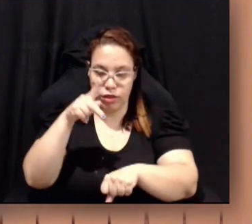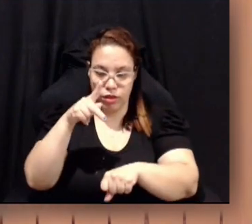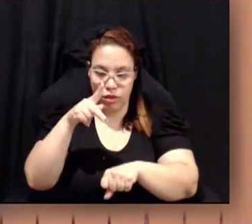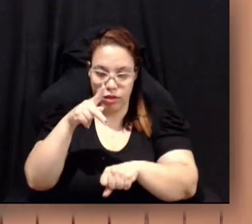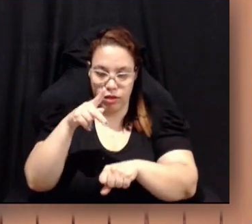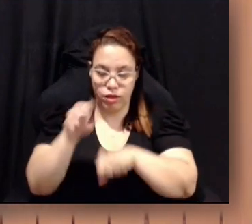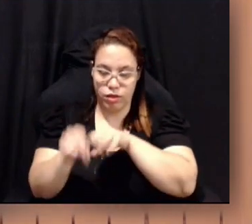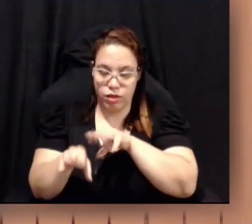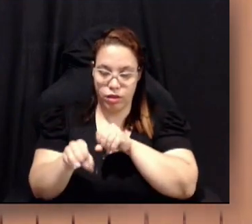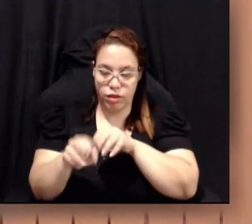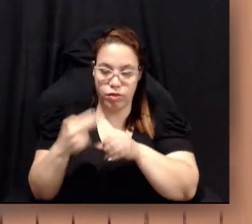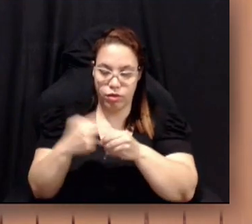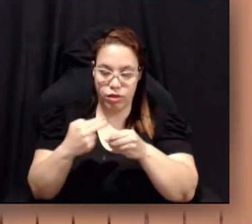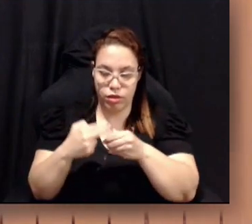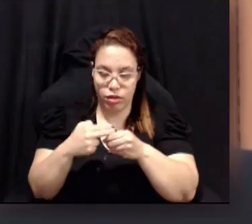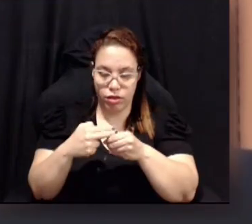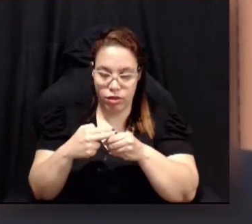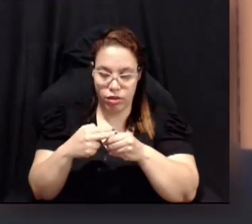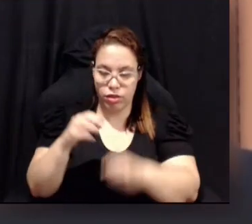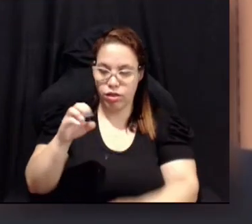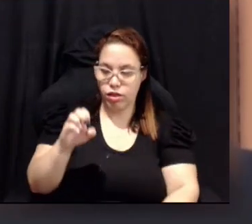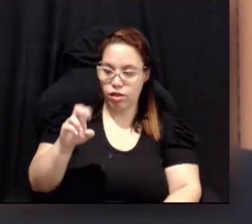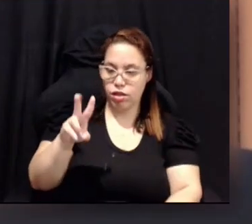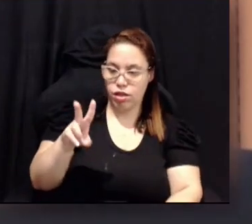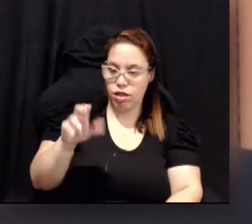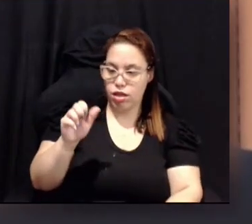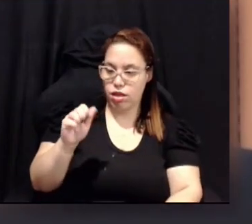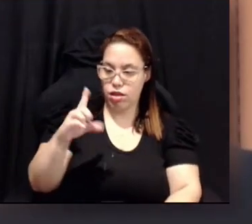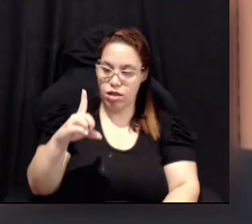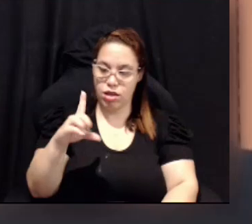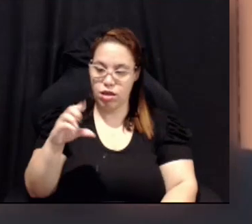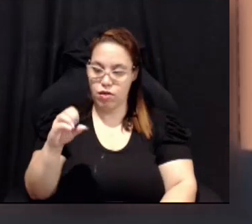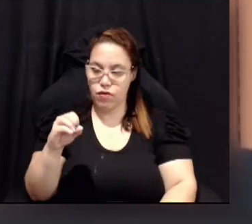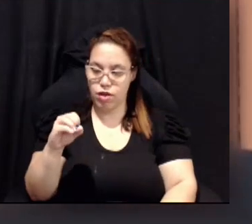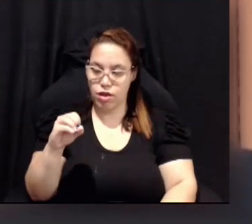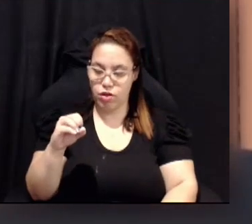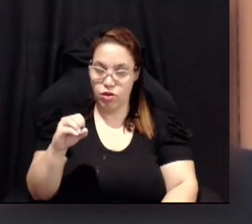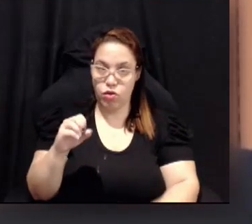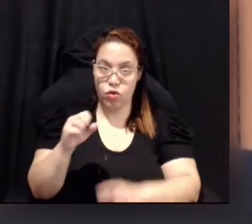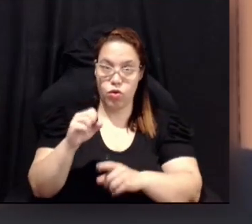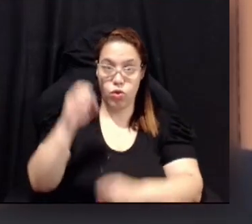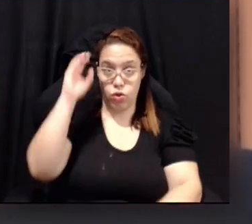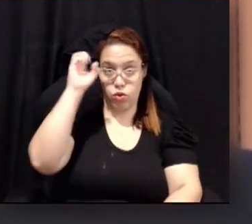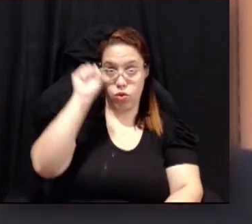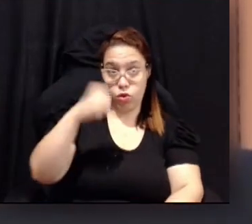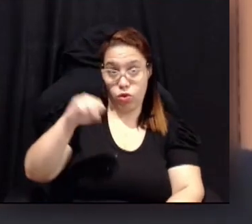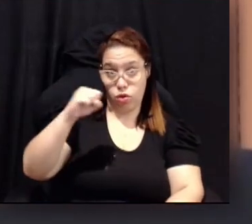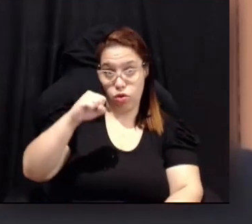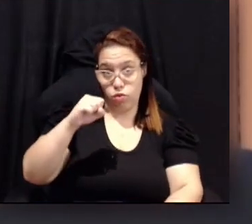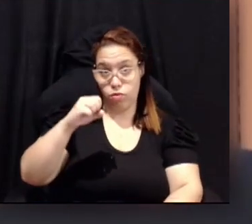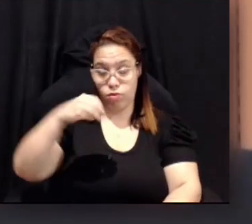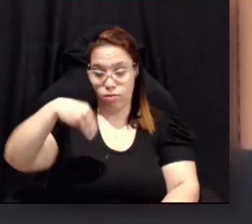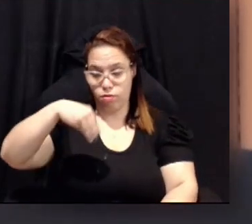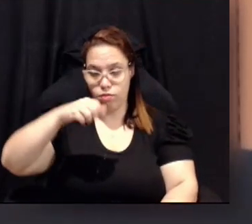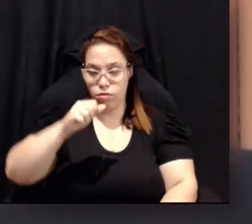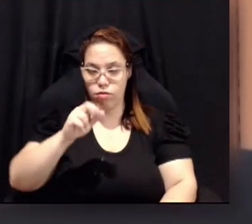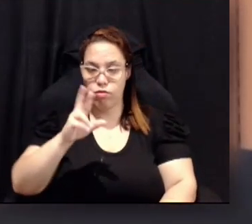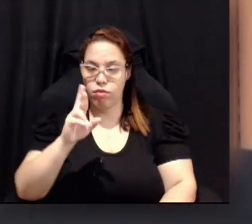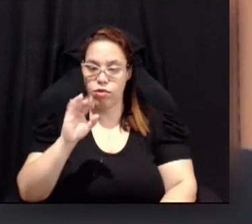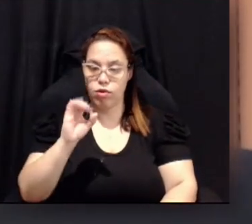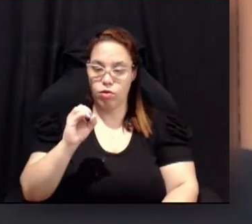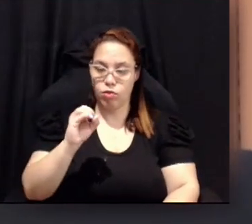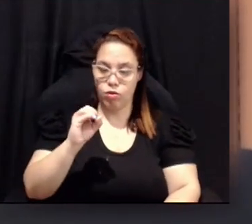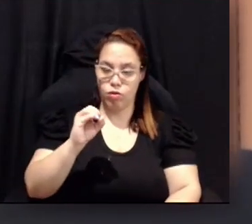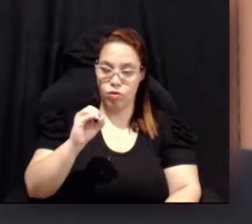da Unicamp, Evaldo Pioli, e o professor de Sociologia, Mauro Sala, do Instituto Federal de